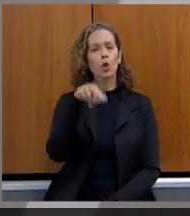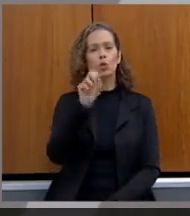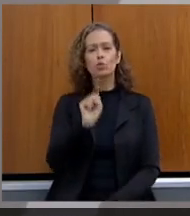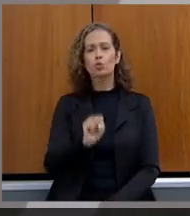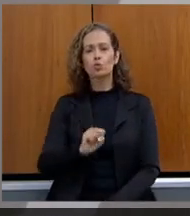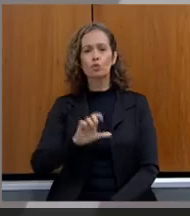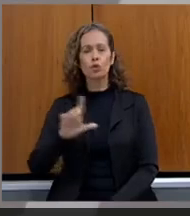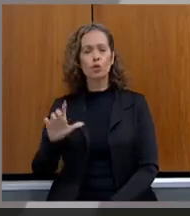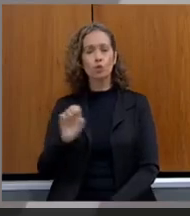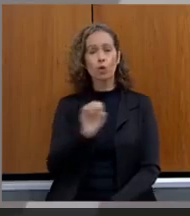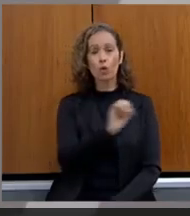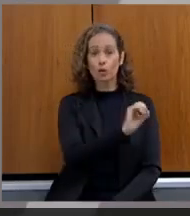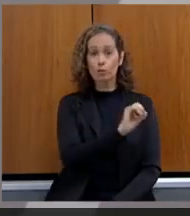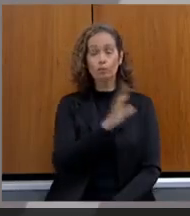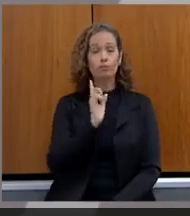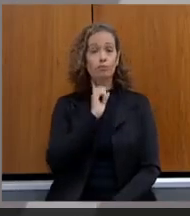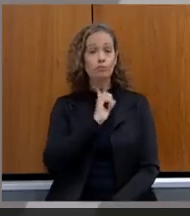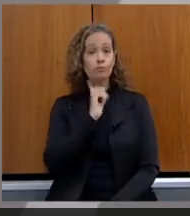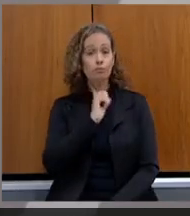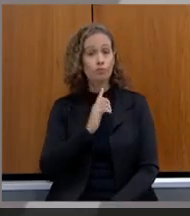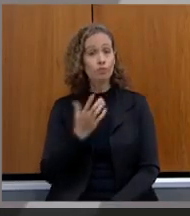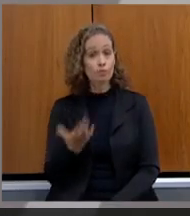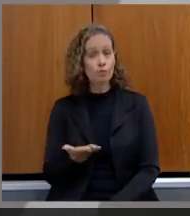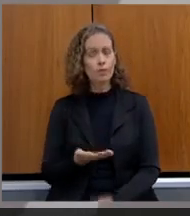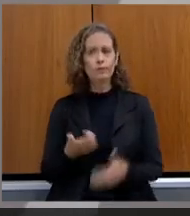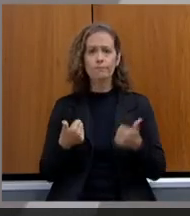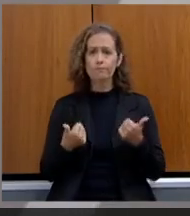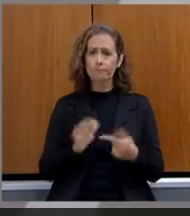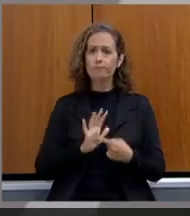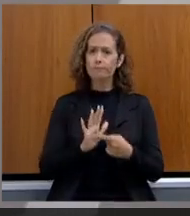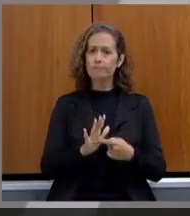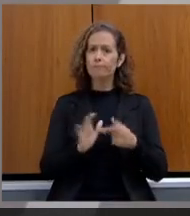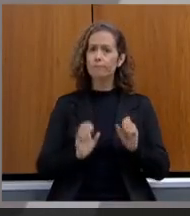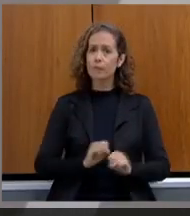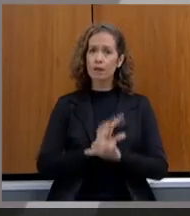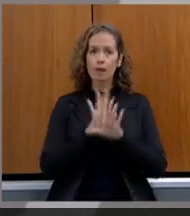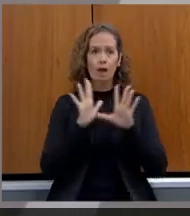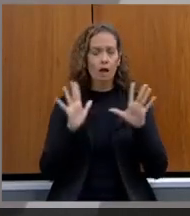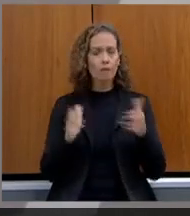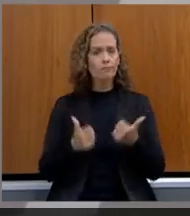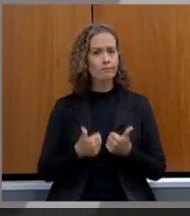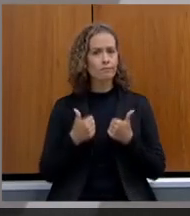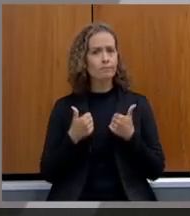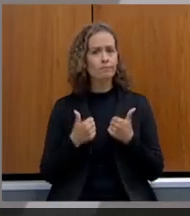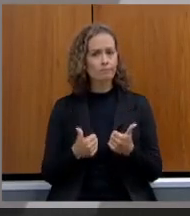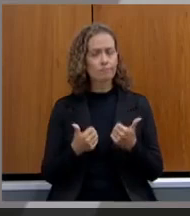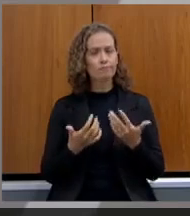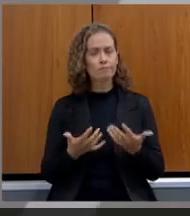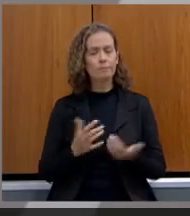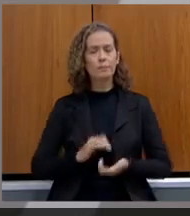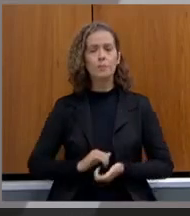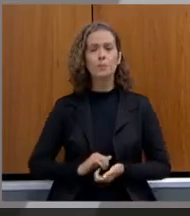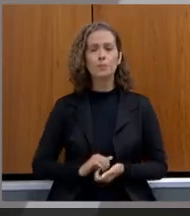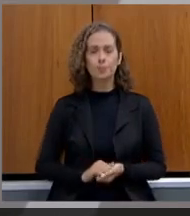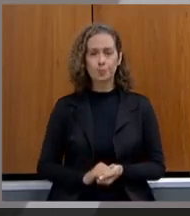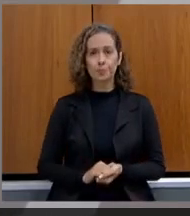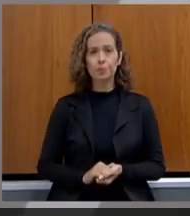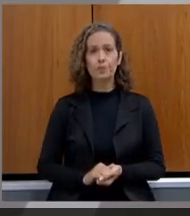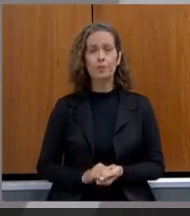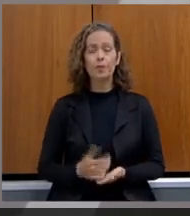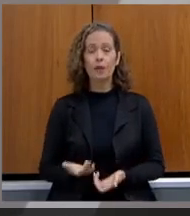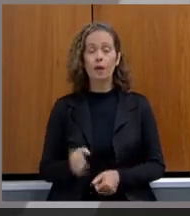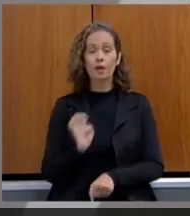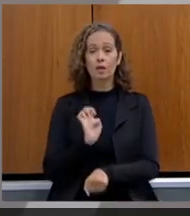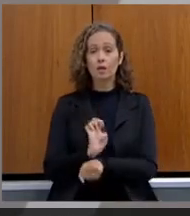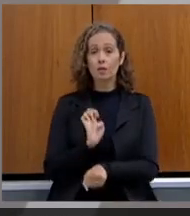fato é que um exemplo claro eu trago aqui né uma atentado ao estado de direito